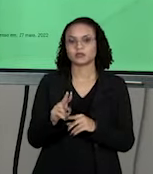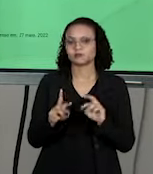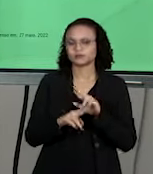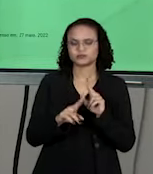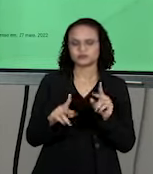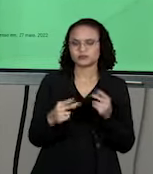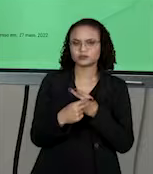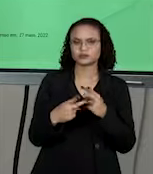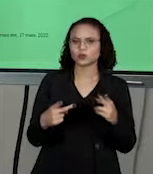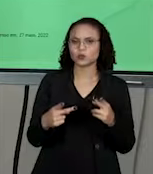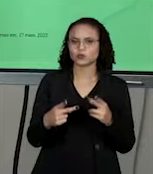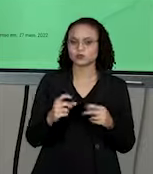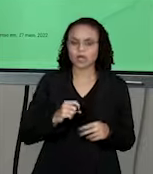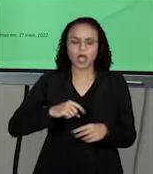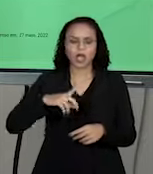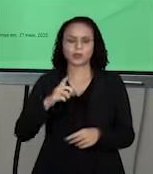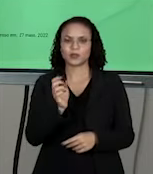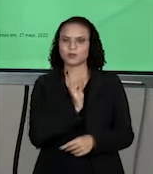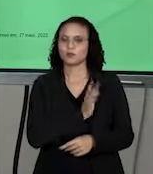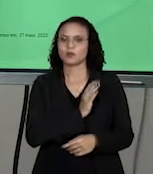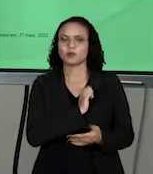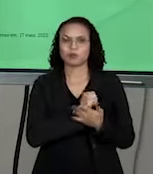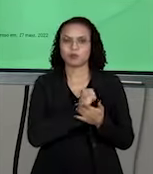cardíaco, ou então